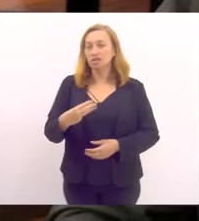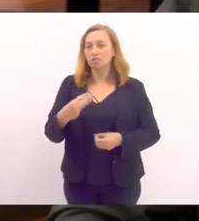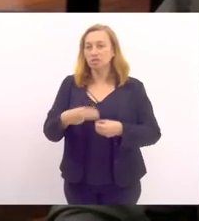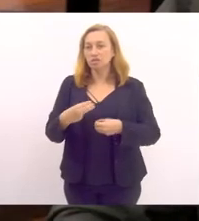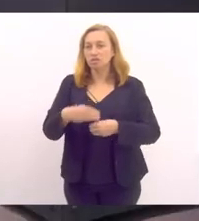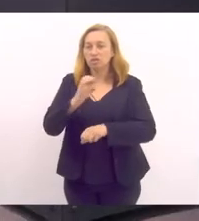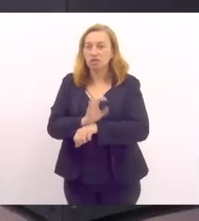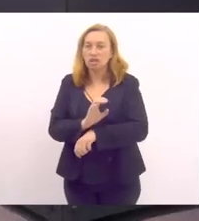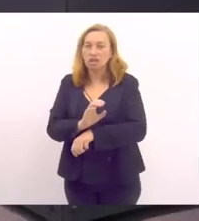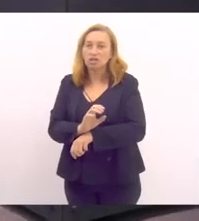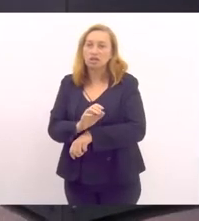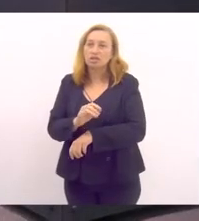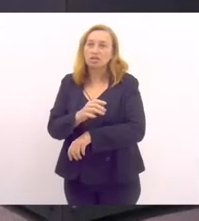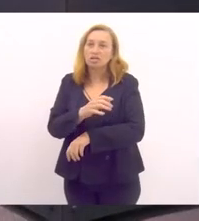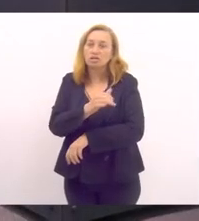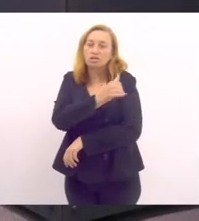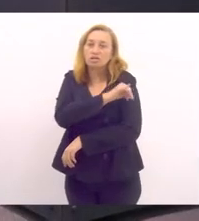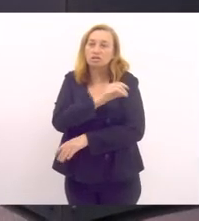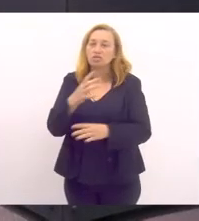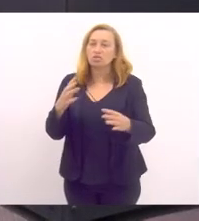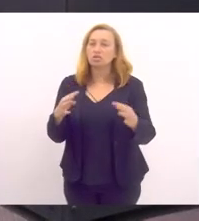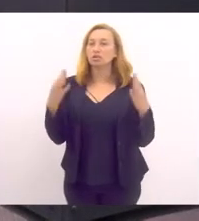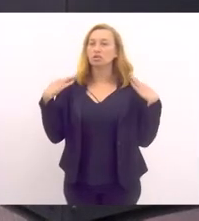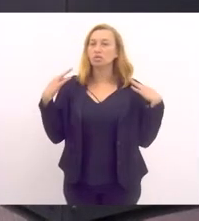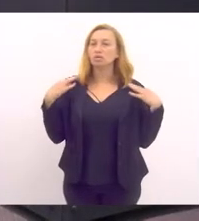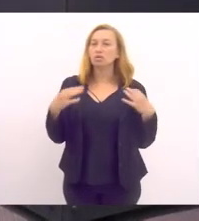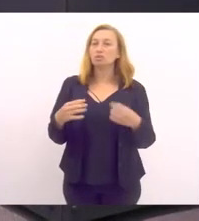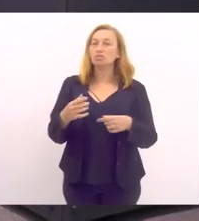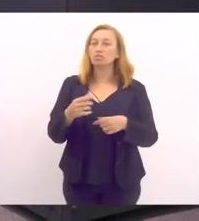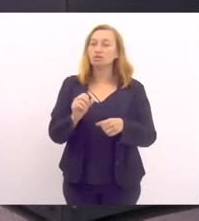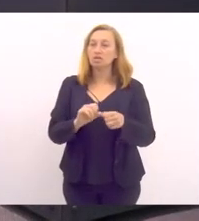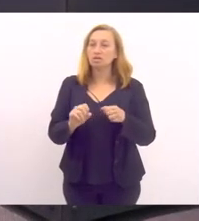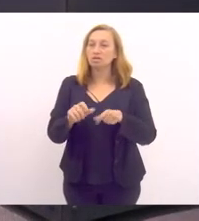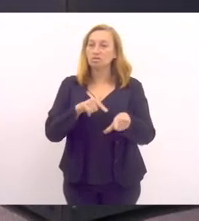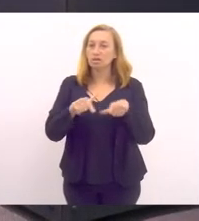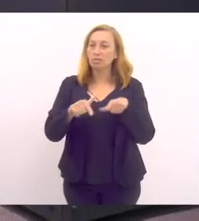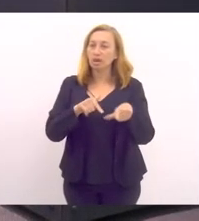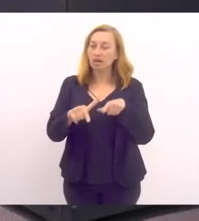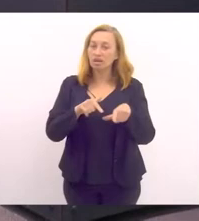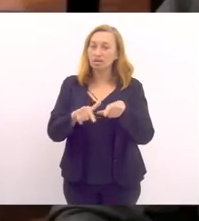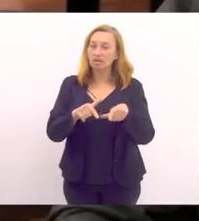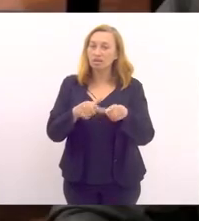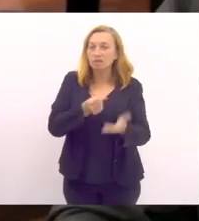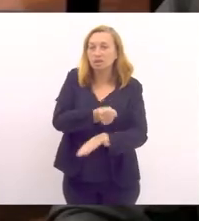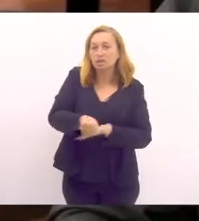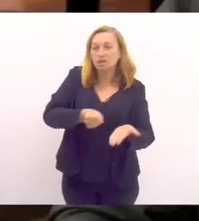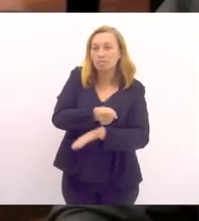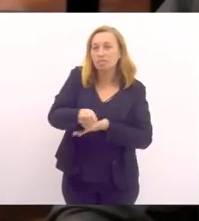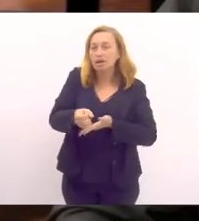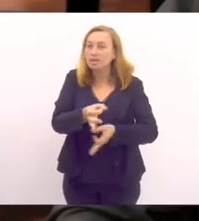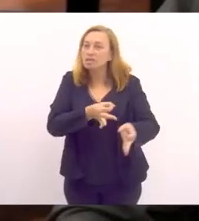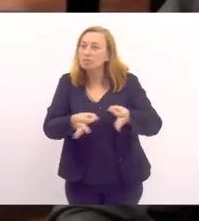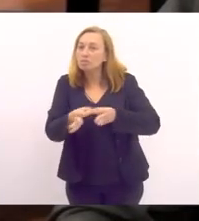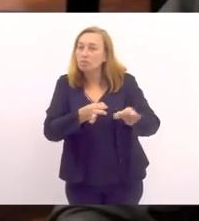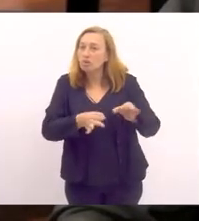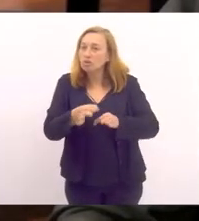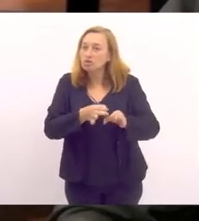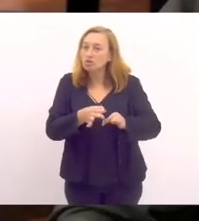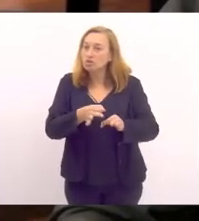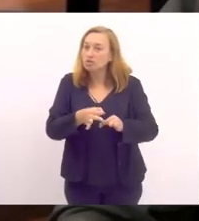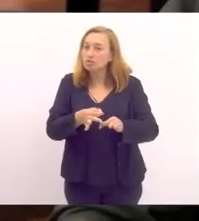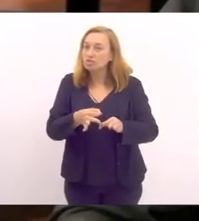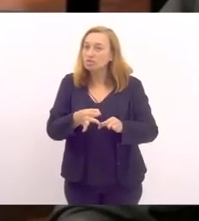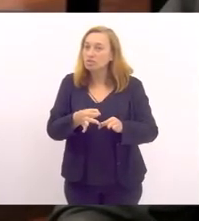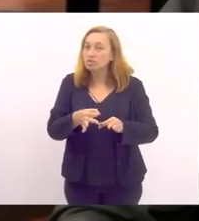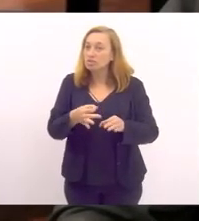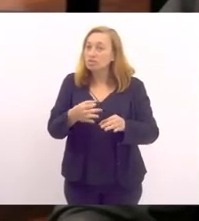de recursos do Ministério do Turismo, por conta de fazer um trabalho de base, de projeto. E daí isso foi uma coisa que eu